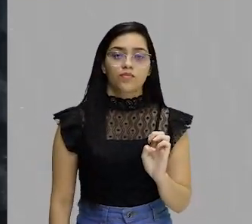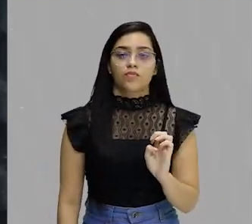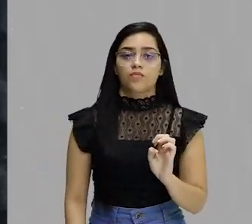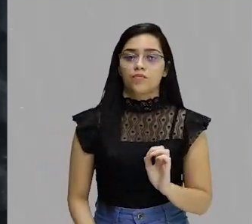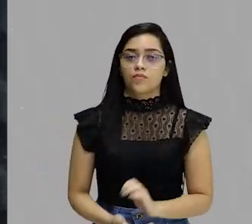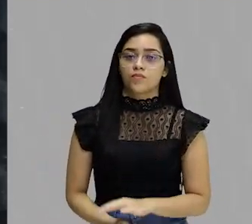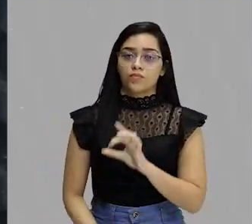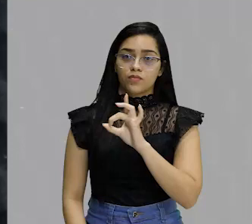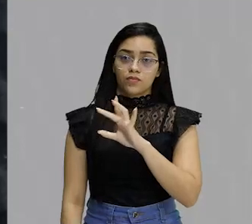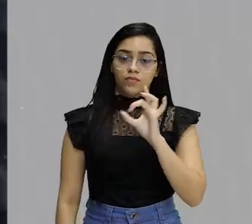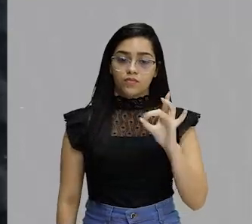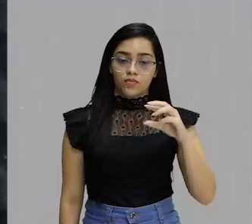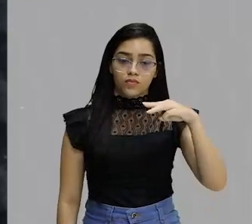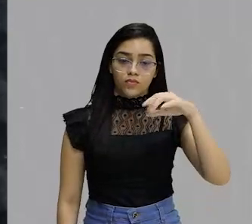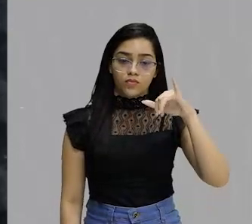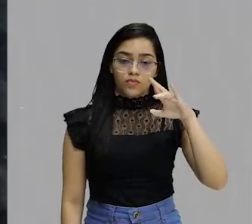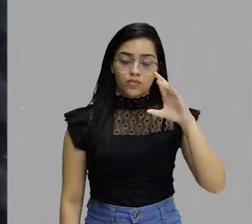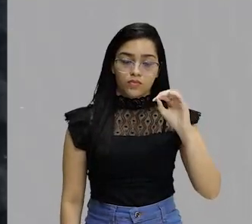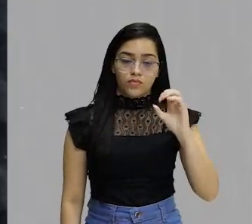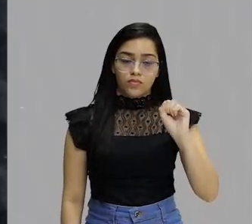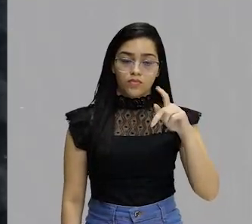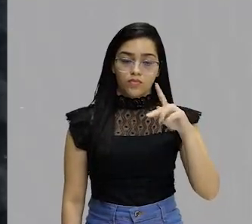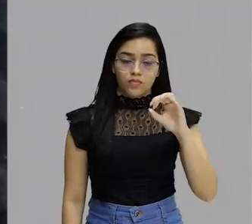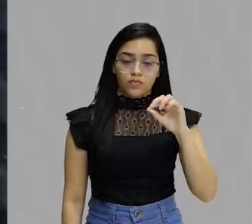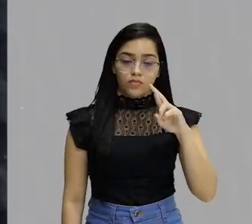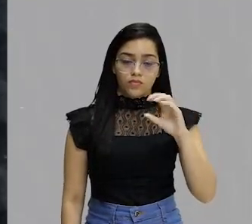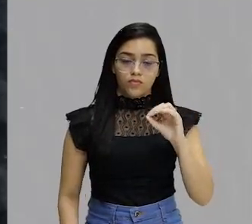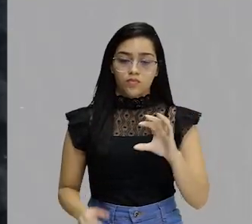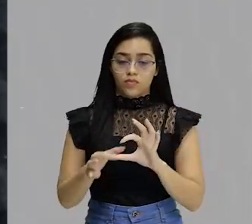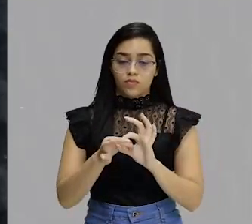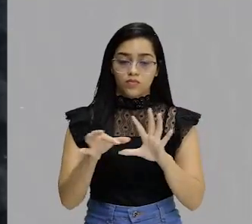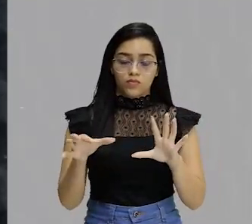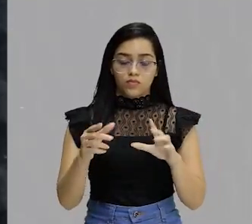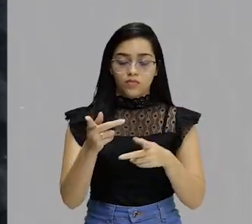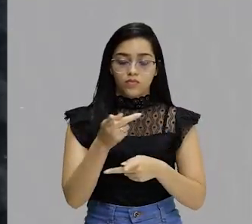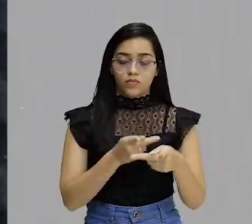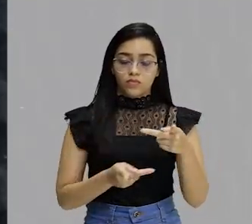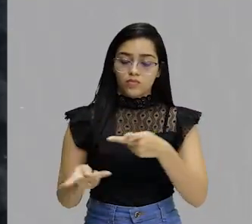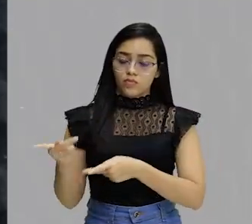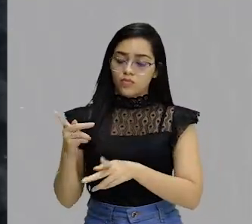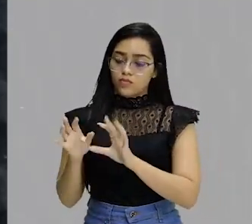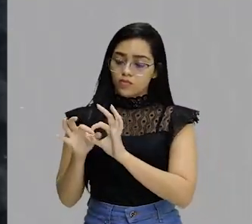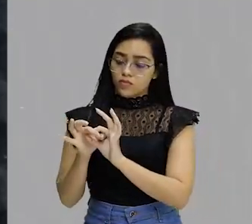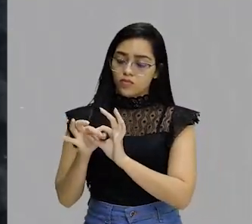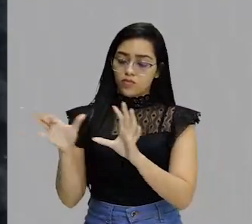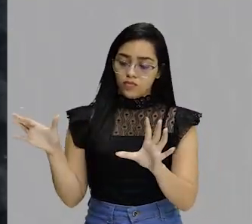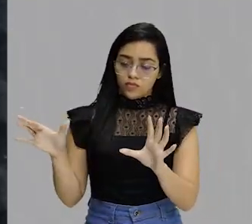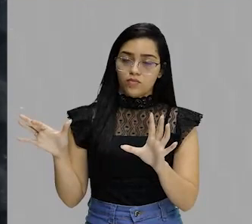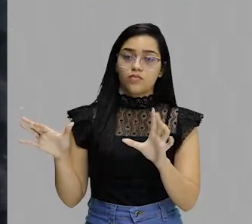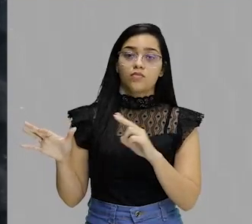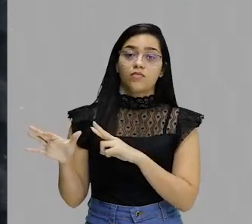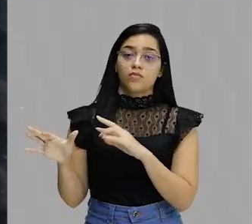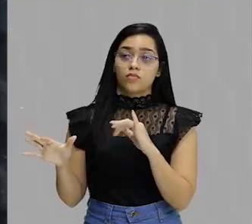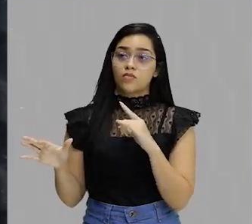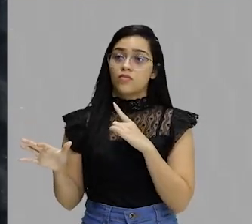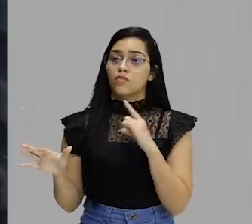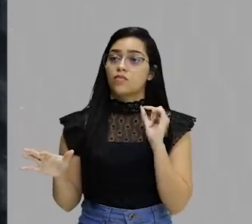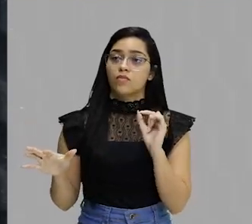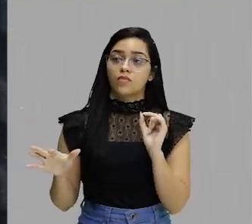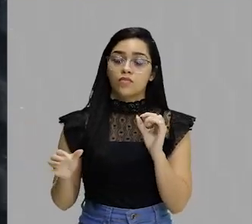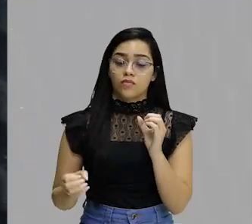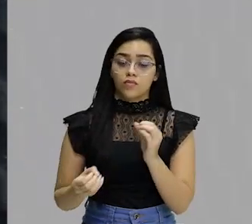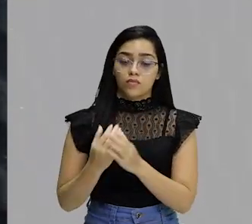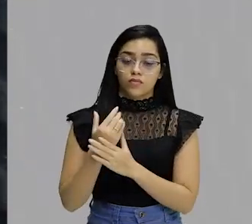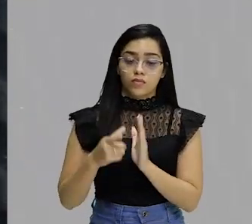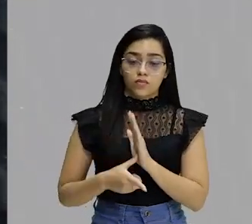Então, cada micrósporo, ele vai ser liberado no vento, certo? E ele vai dar